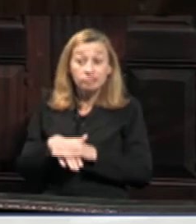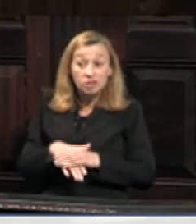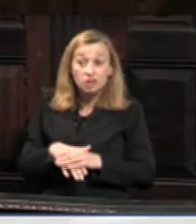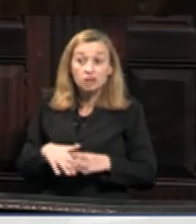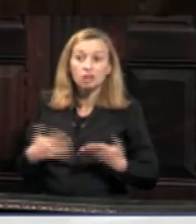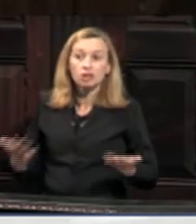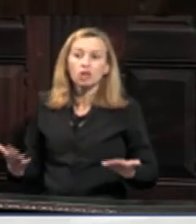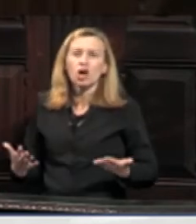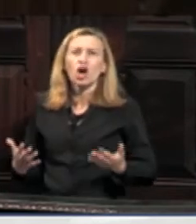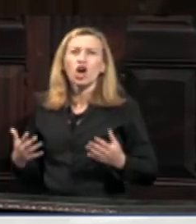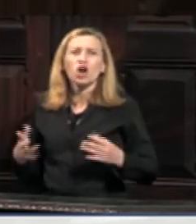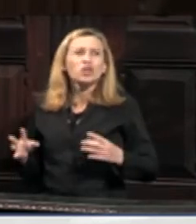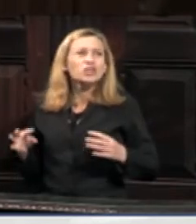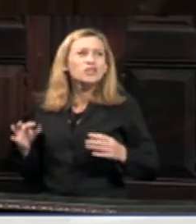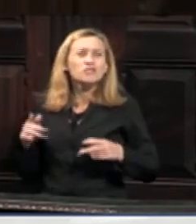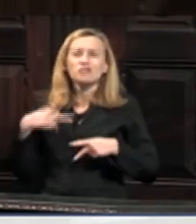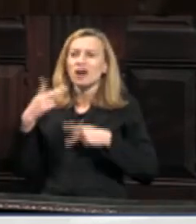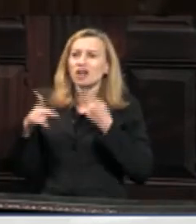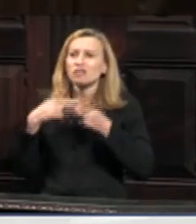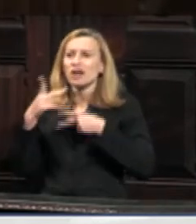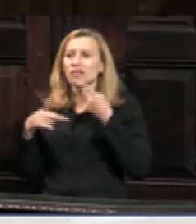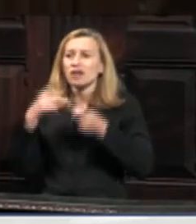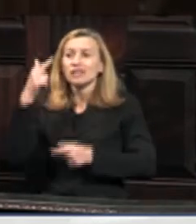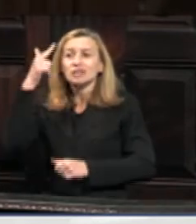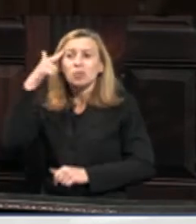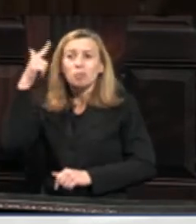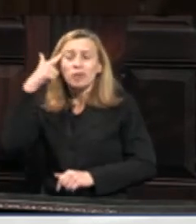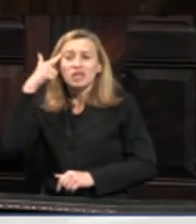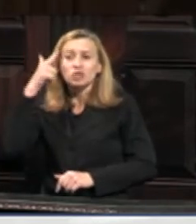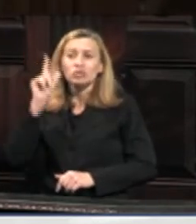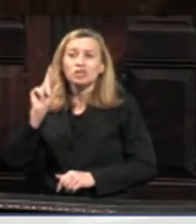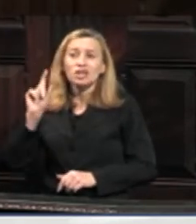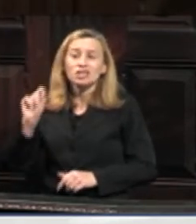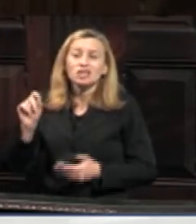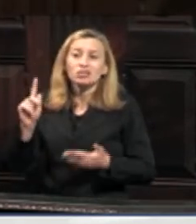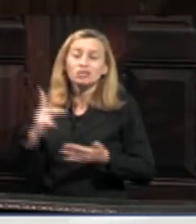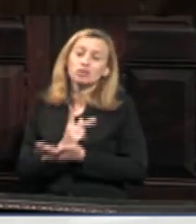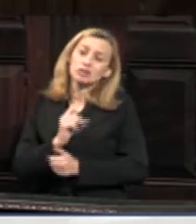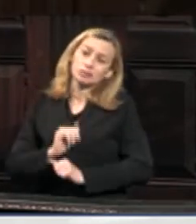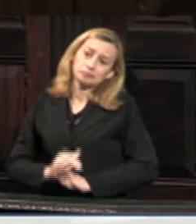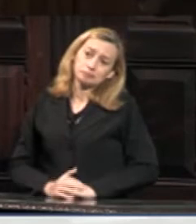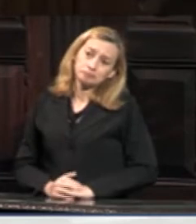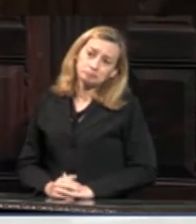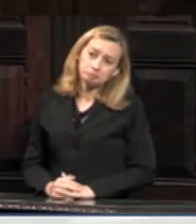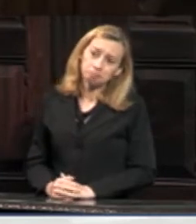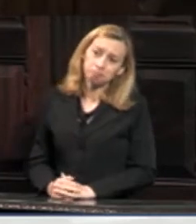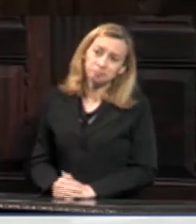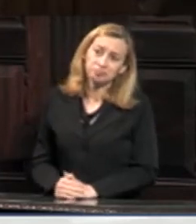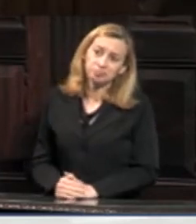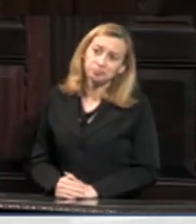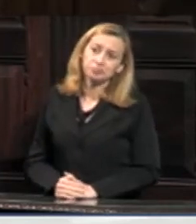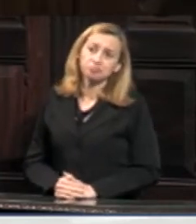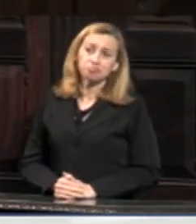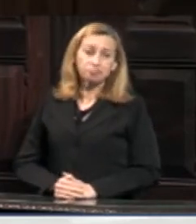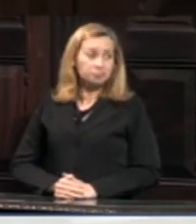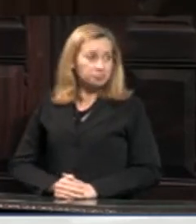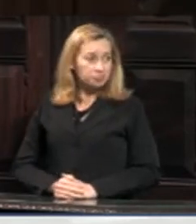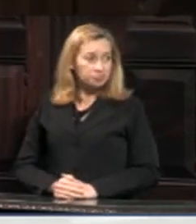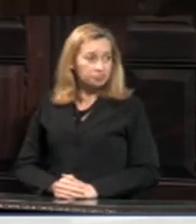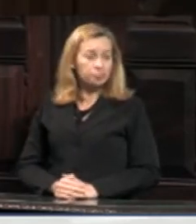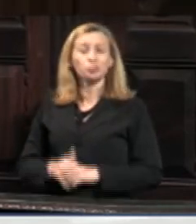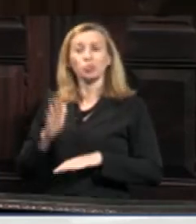nenhuma reflexão sobre aquilo que está sendo afirmado. E, por mais que